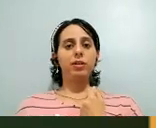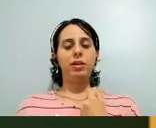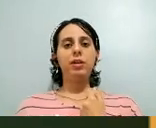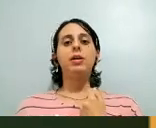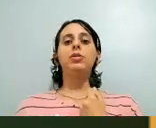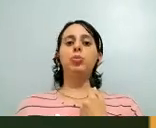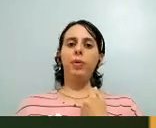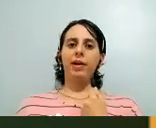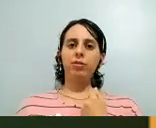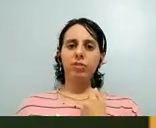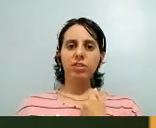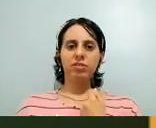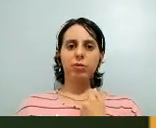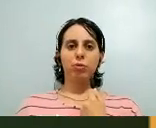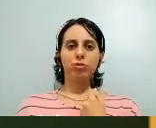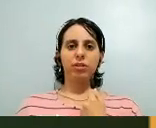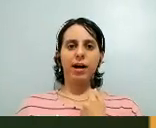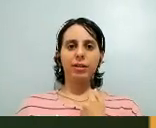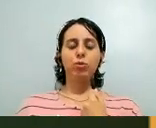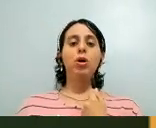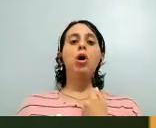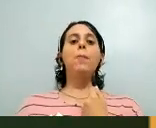por aqui. Espero que vocês tenham